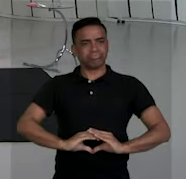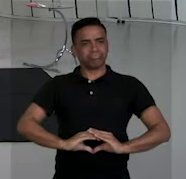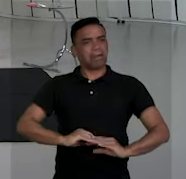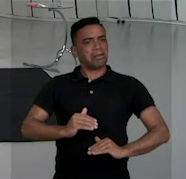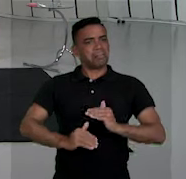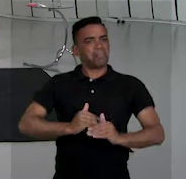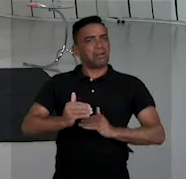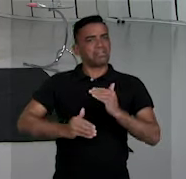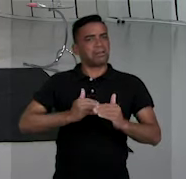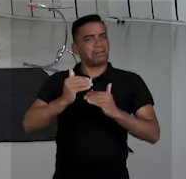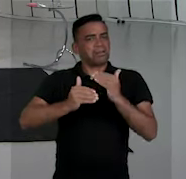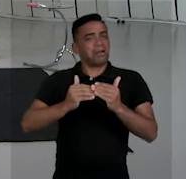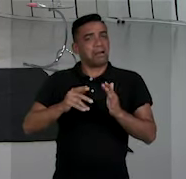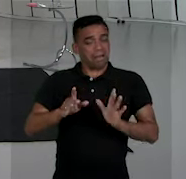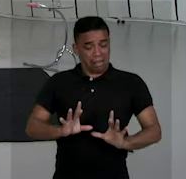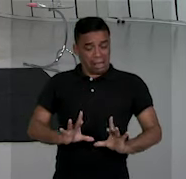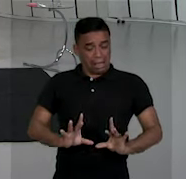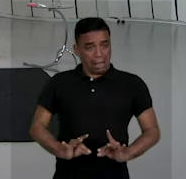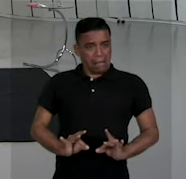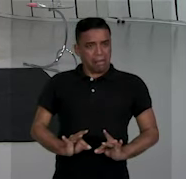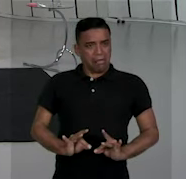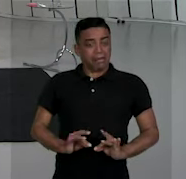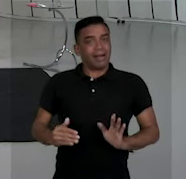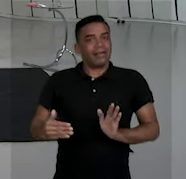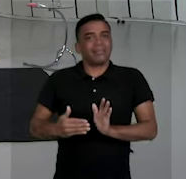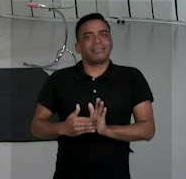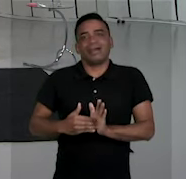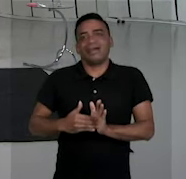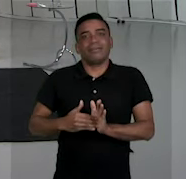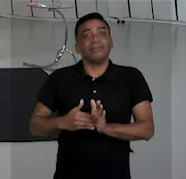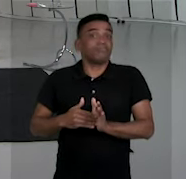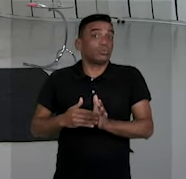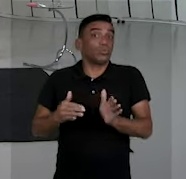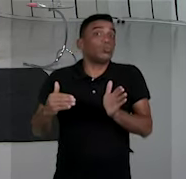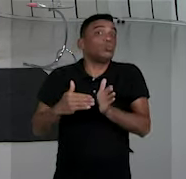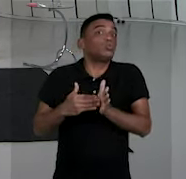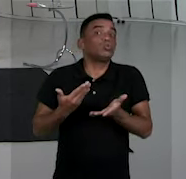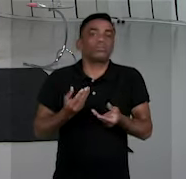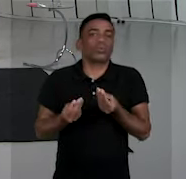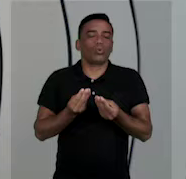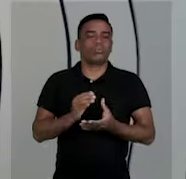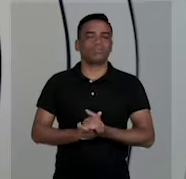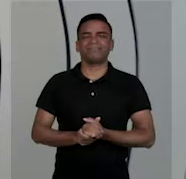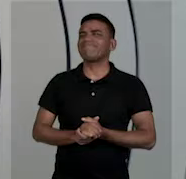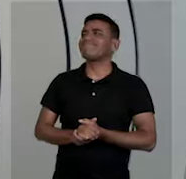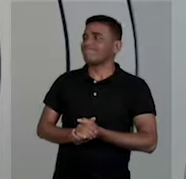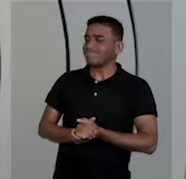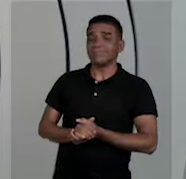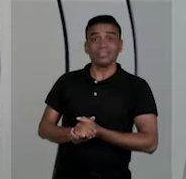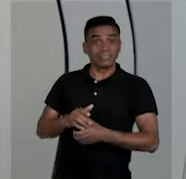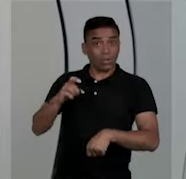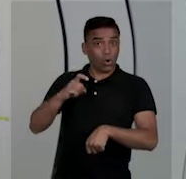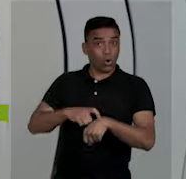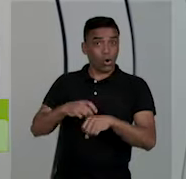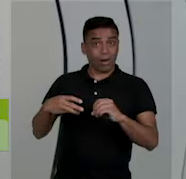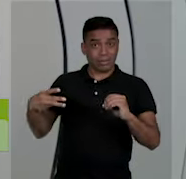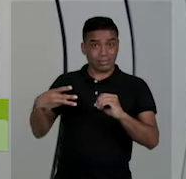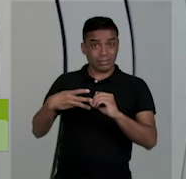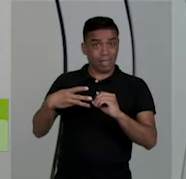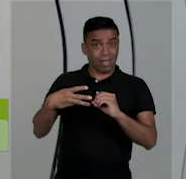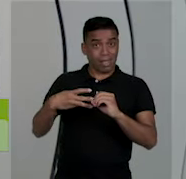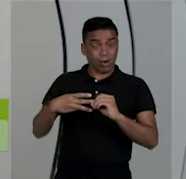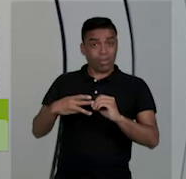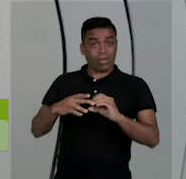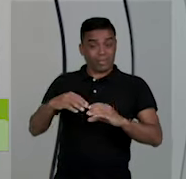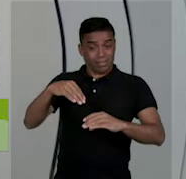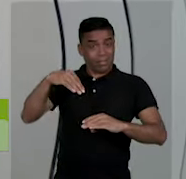de nidação até a parte final? Do processo de nidação até a parte final, a gente uma gestação